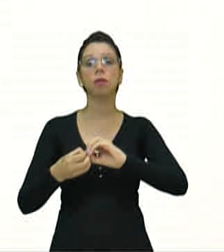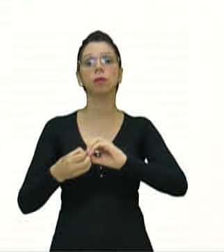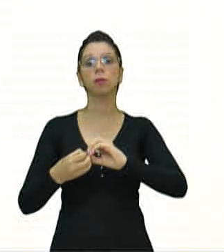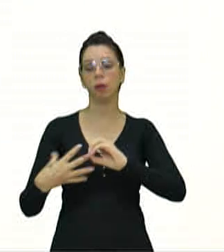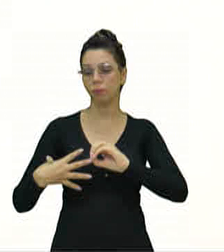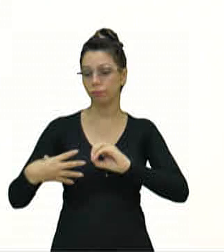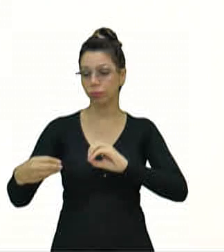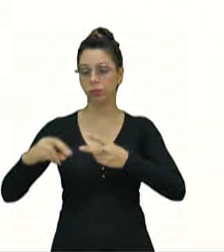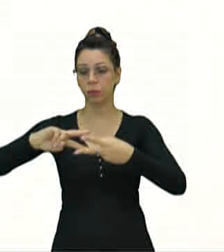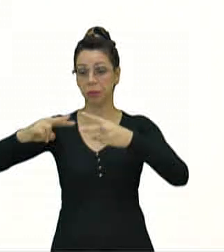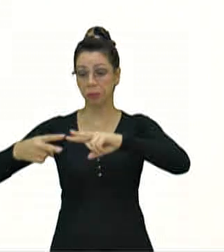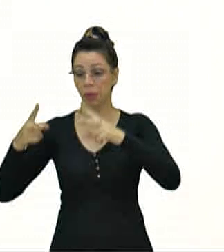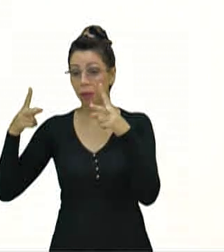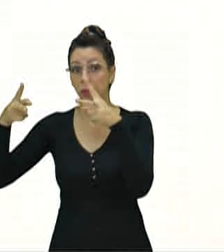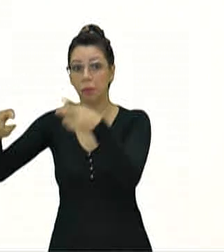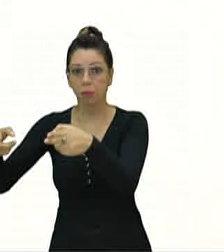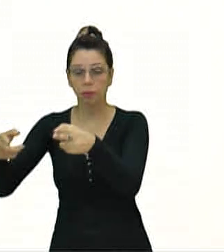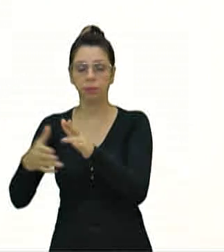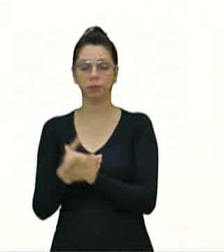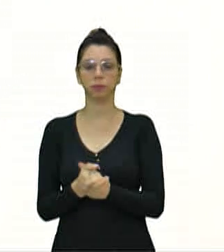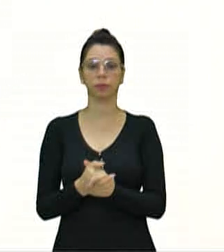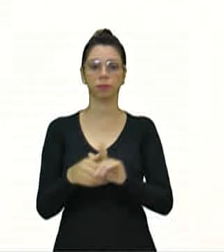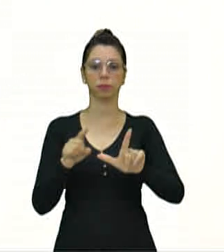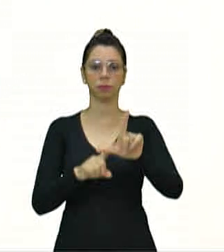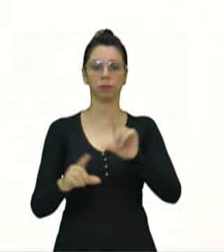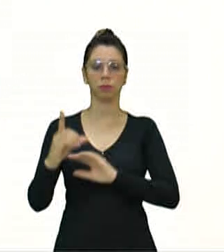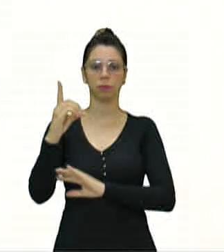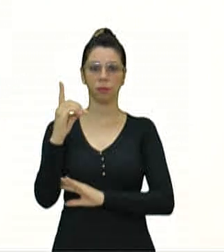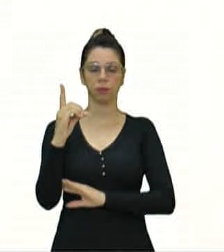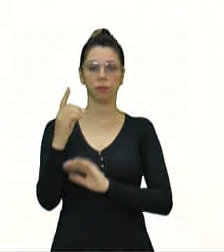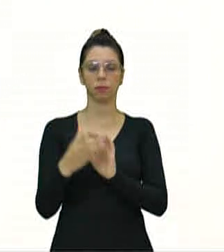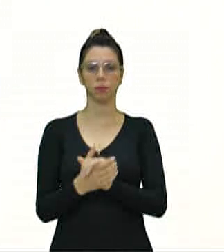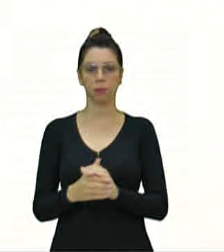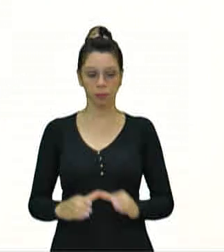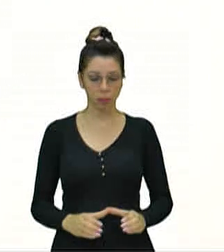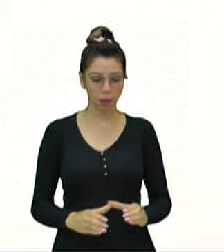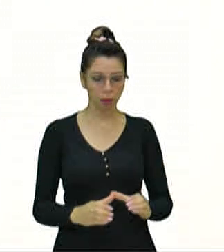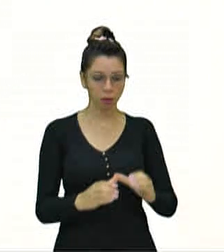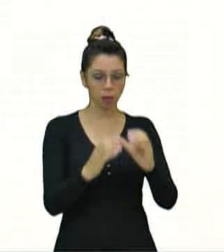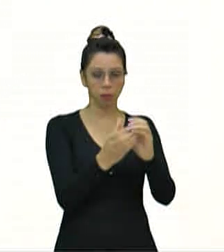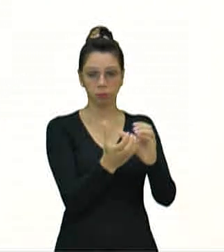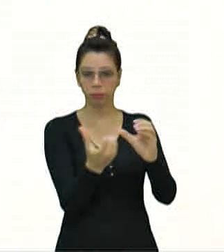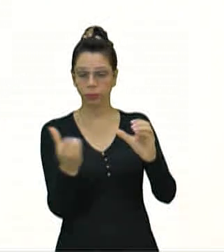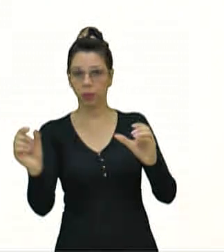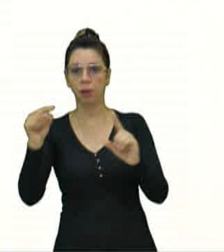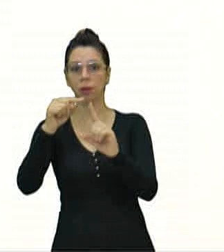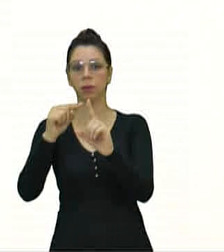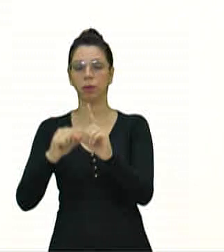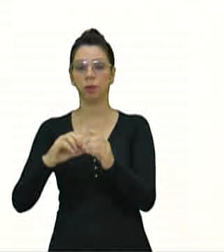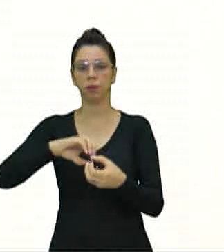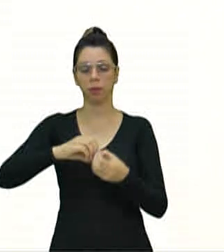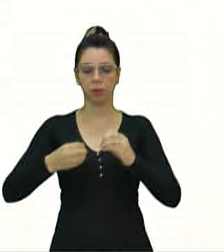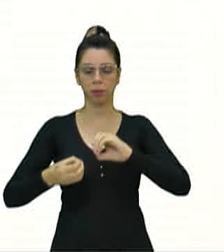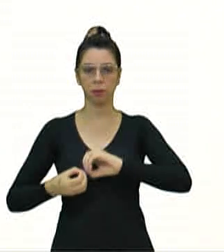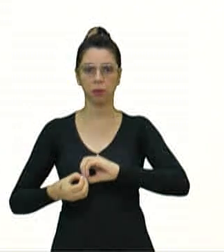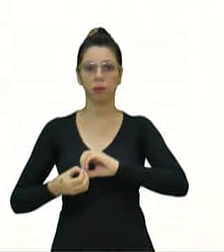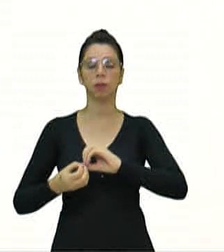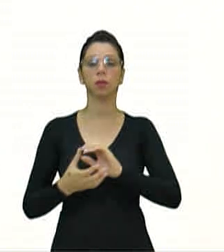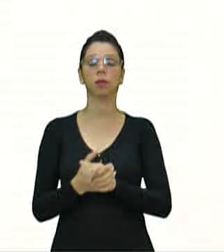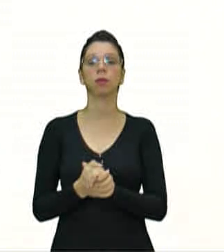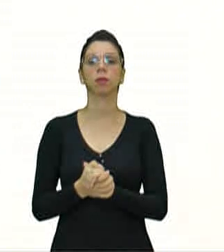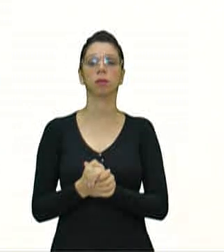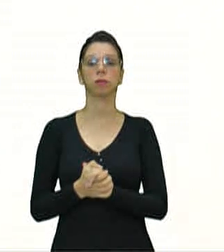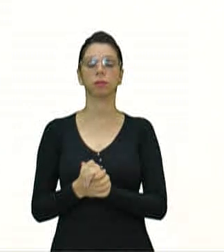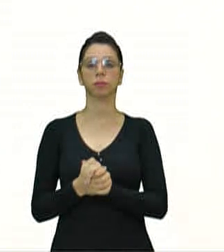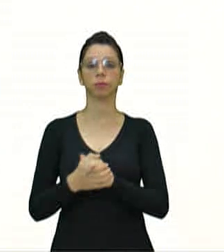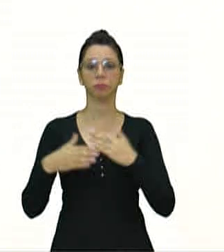indivíduos geneticamente iguais. Letra D. O brotamento é um tipo de reprodução assexuada em que os descendentes são formados por partes